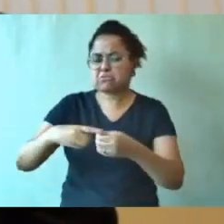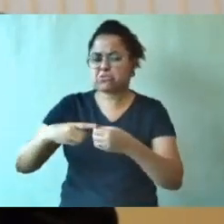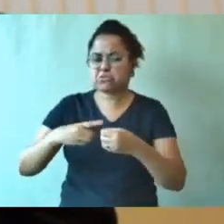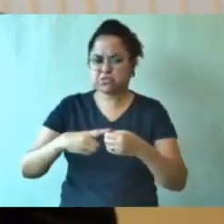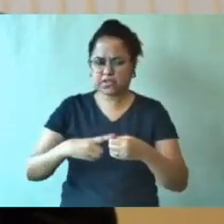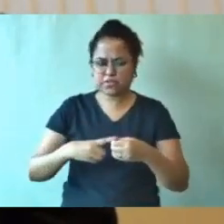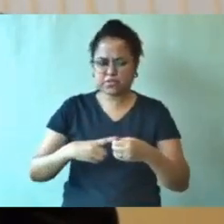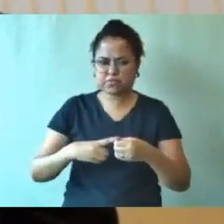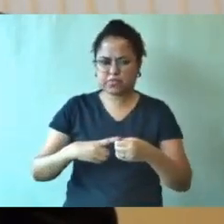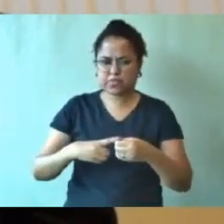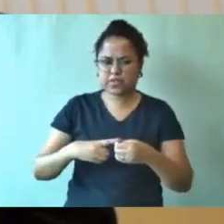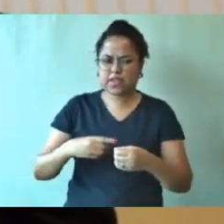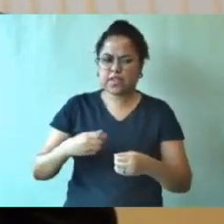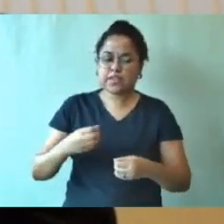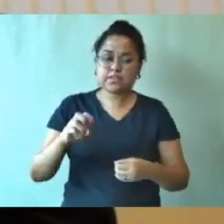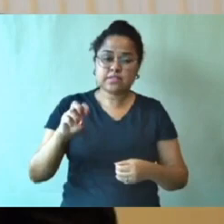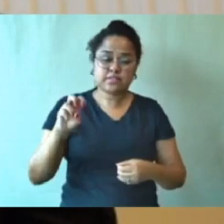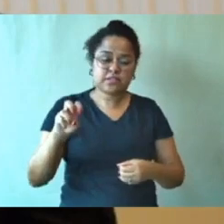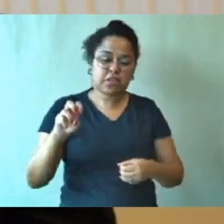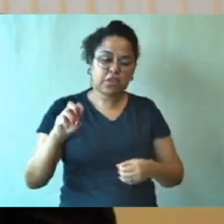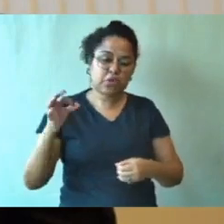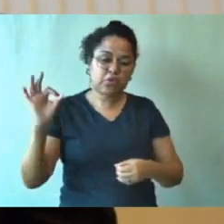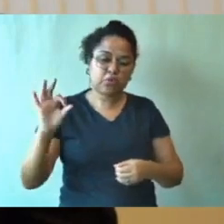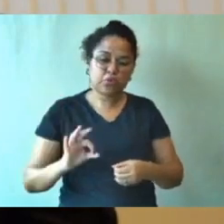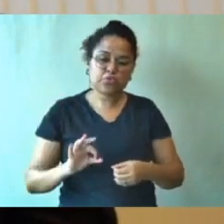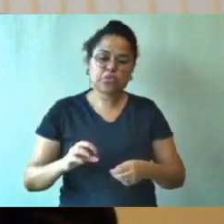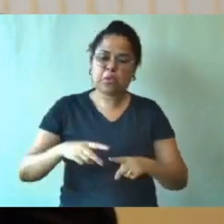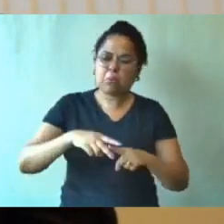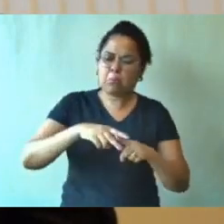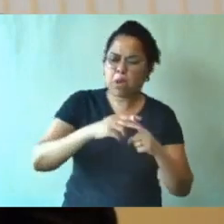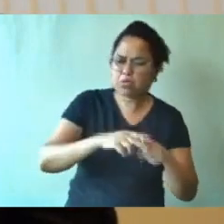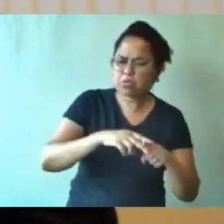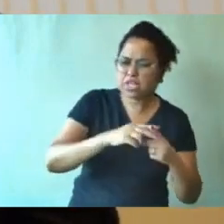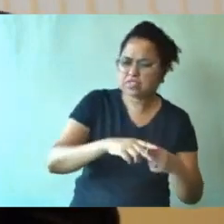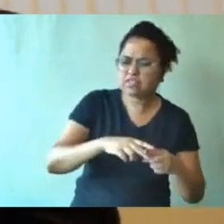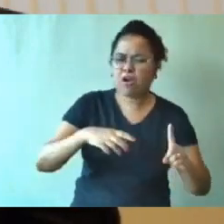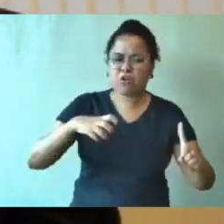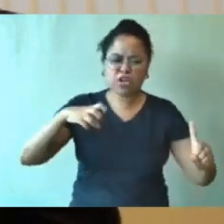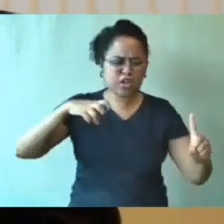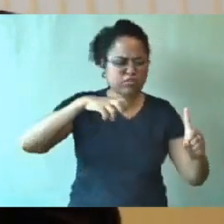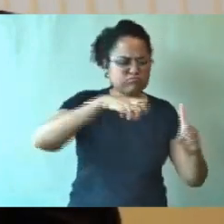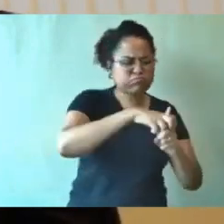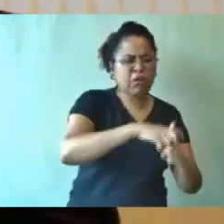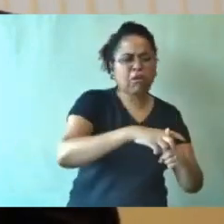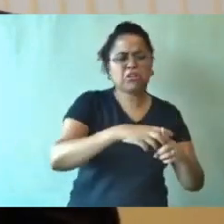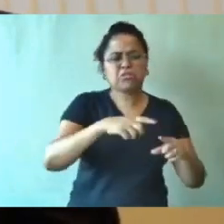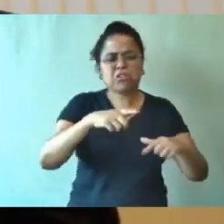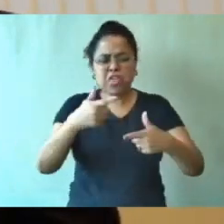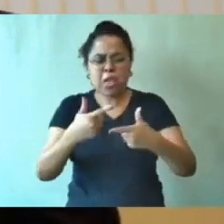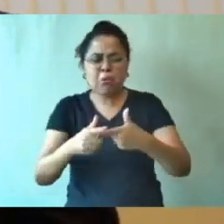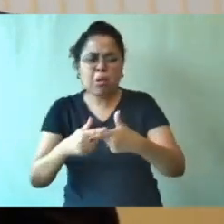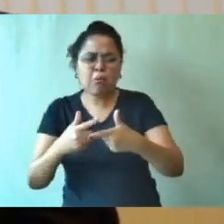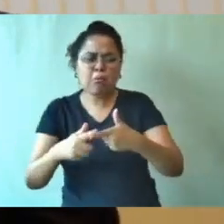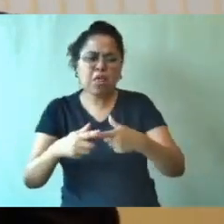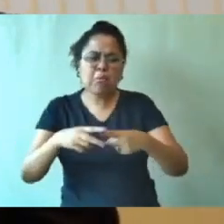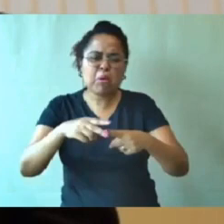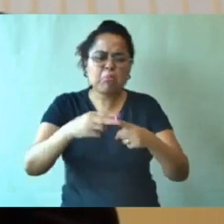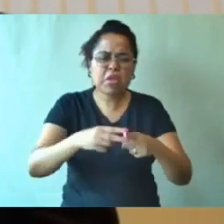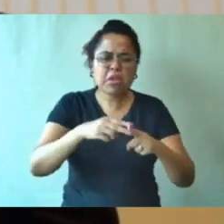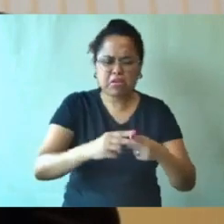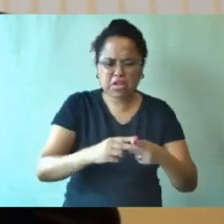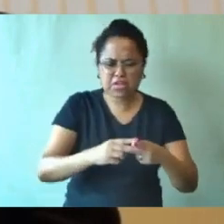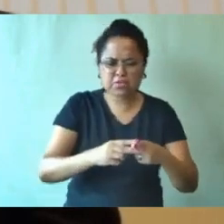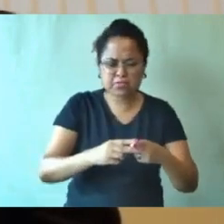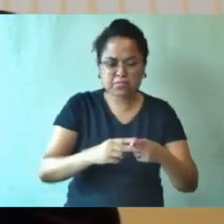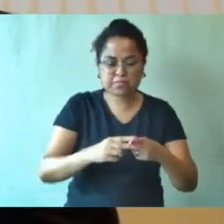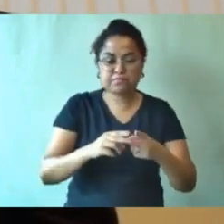é para manutenção, revisão, carro que bate, carro que dá problema mecânico. Eles não podem ser empenhados, porque senão você não